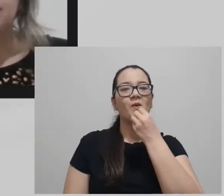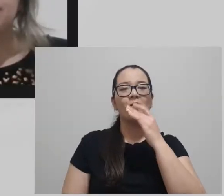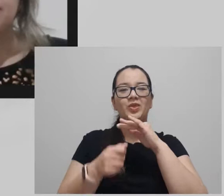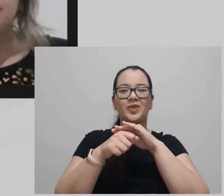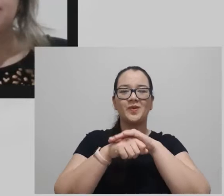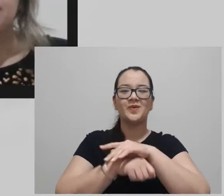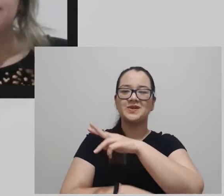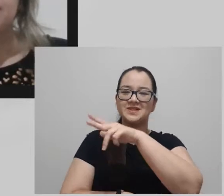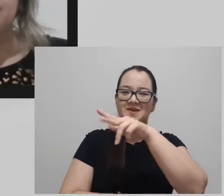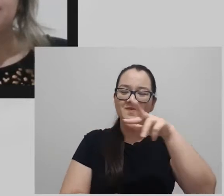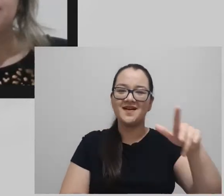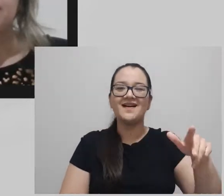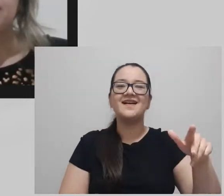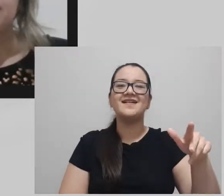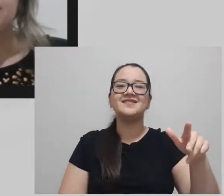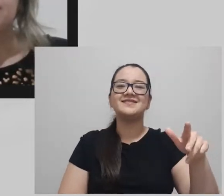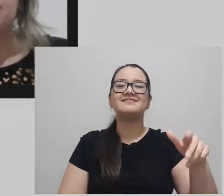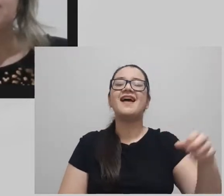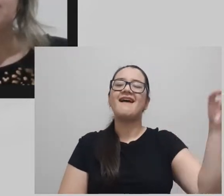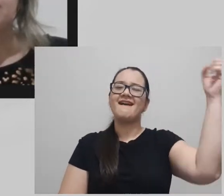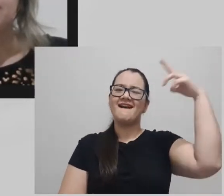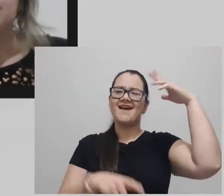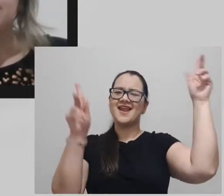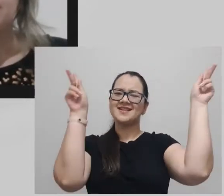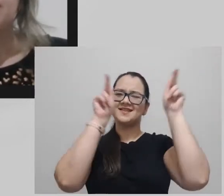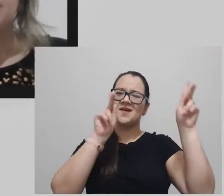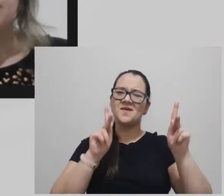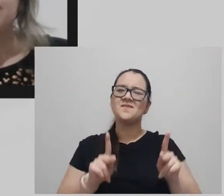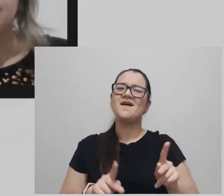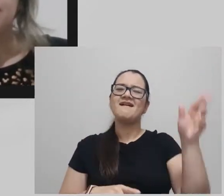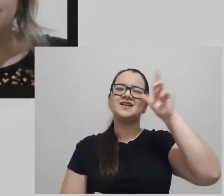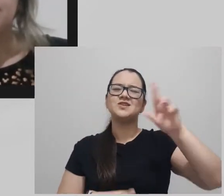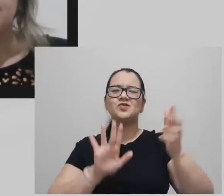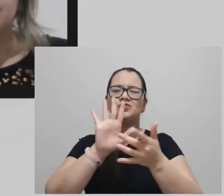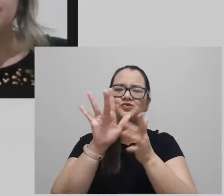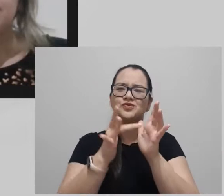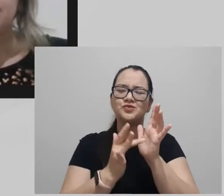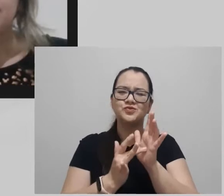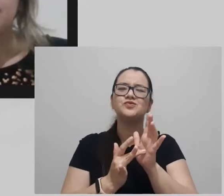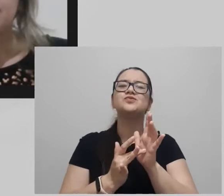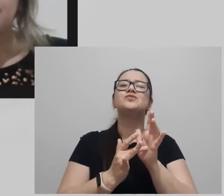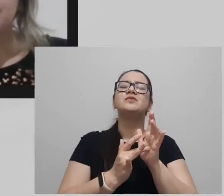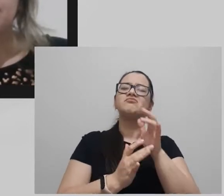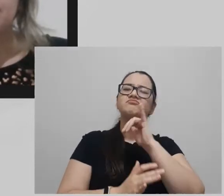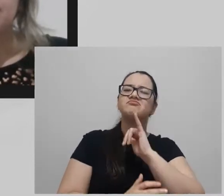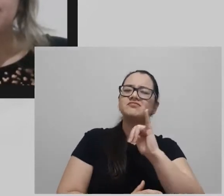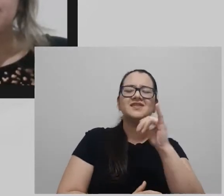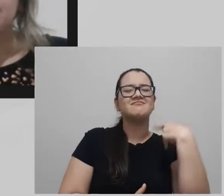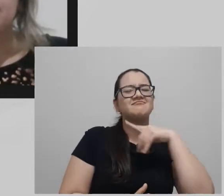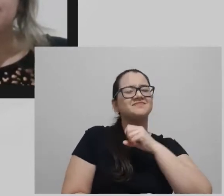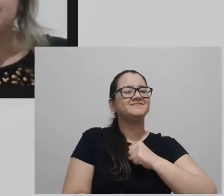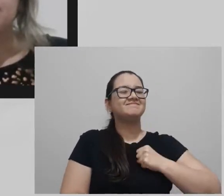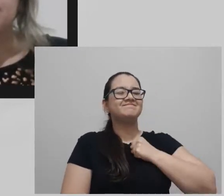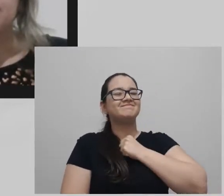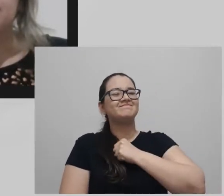Boa noite, irmãos. Saudamos a cada um de vocês com a graça e a paz do nosso Senhor Jesus. Dizer também da saudade,